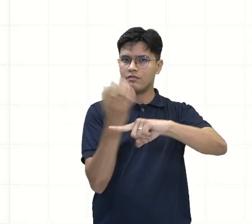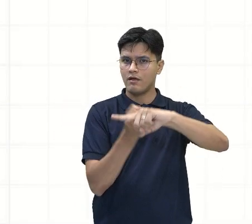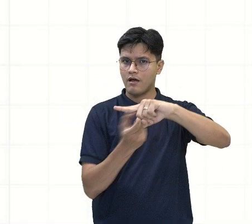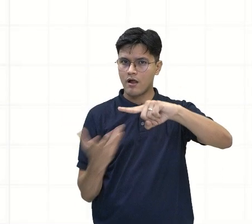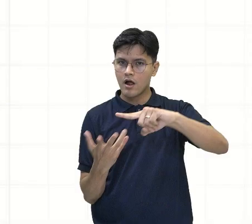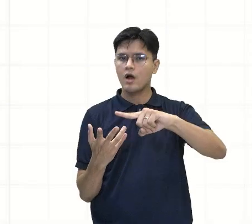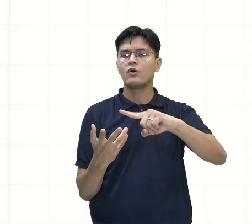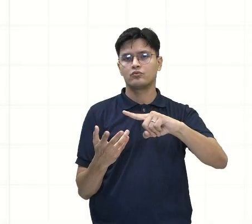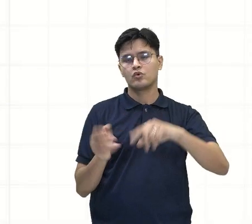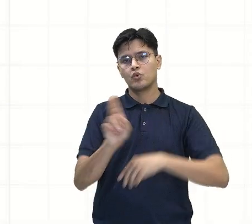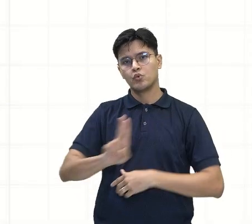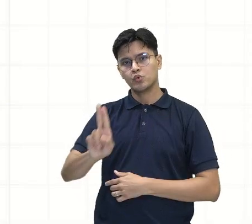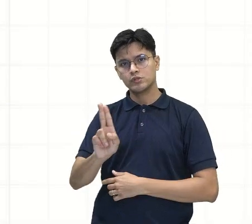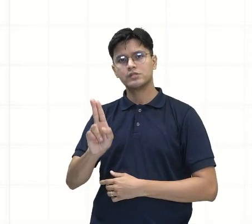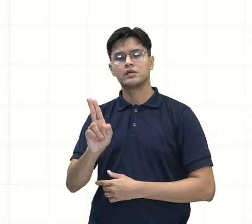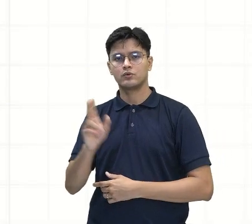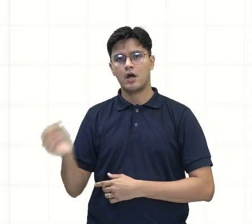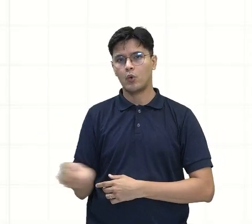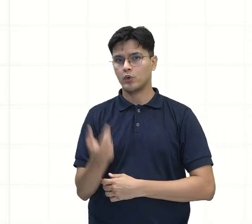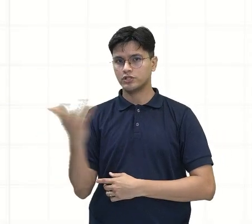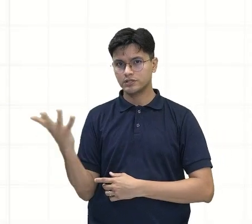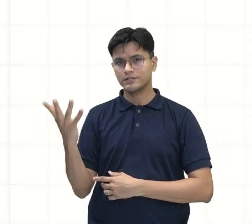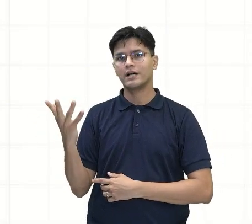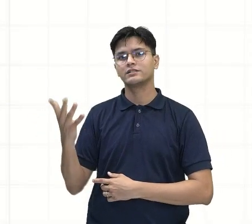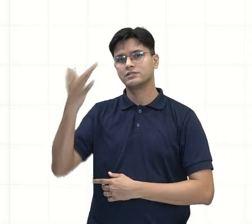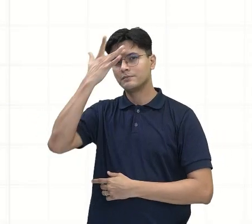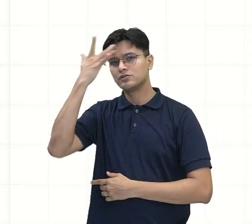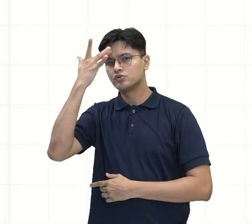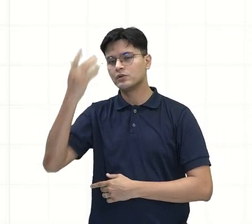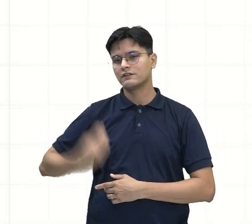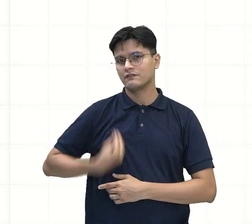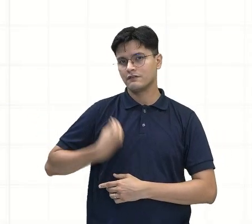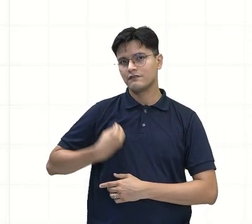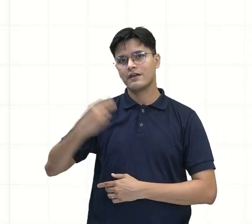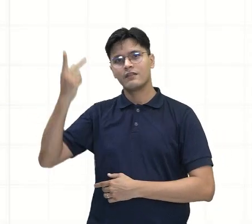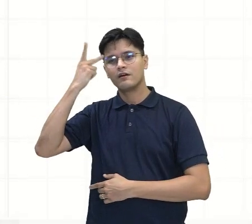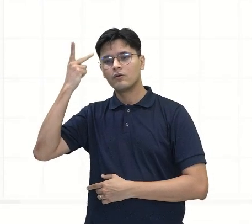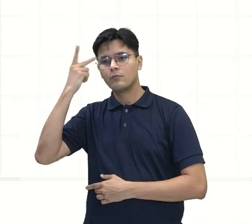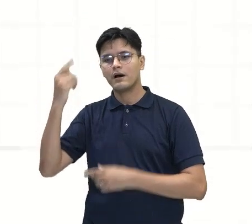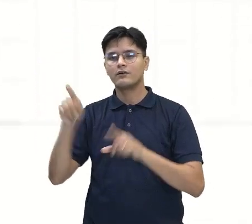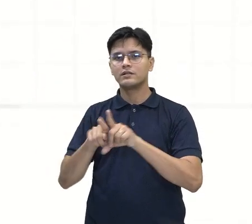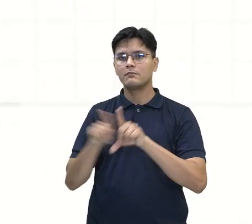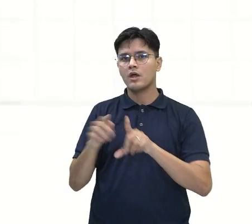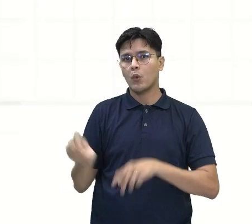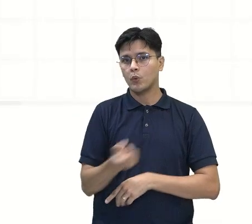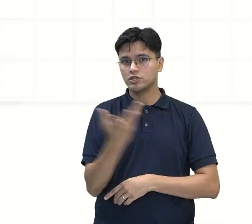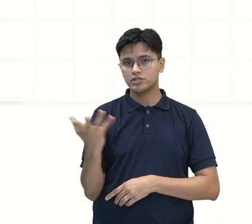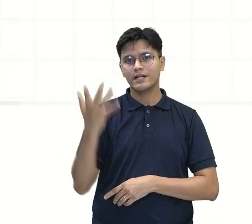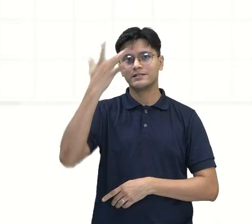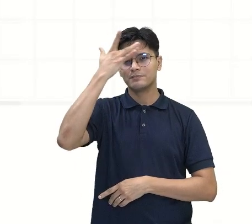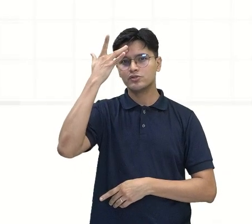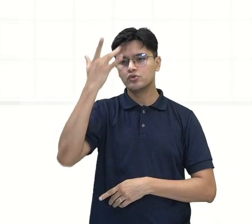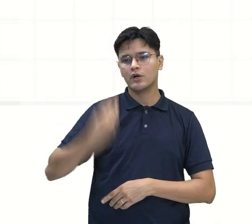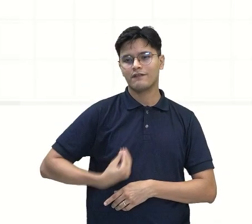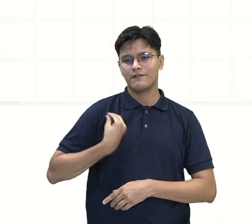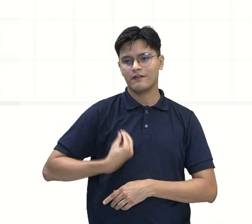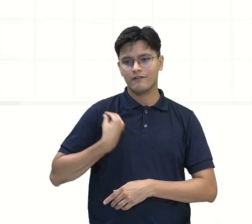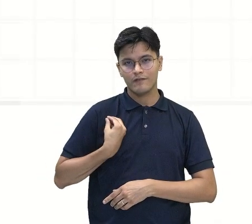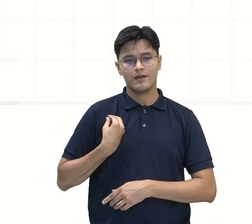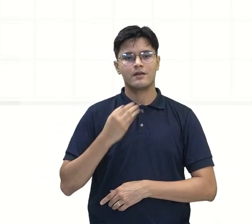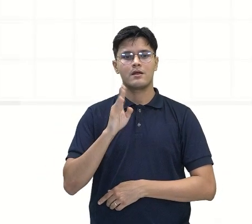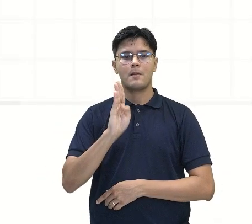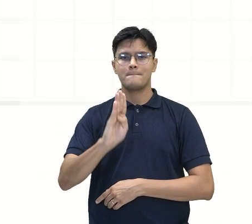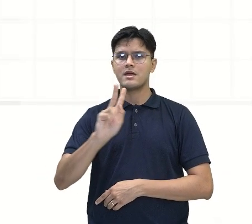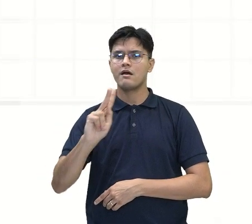São Paulo e Belo Horizonte? Olha a pergunta que ele está fazendo, gente. Qual era a